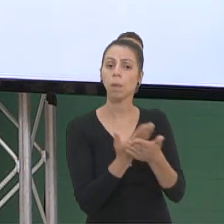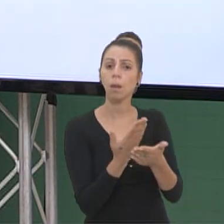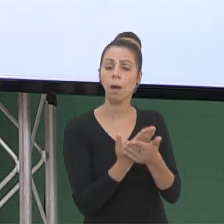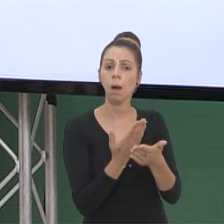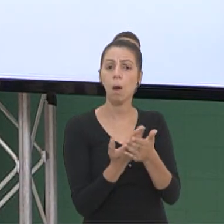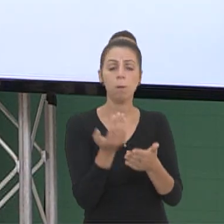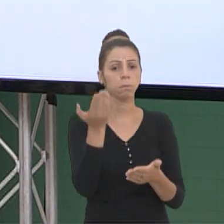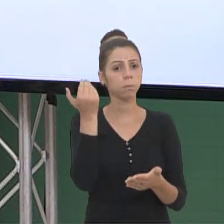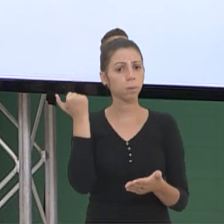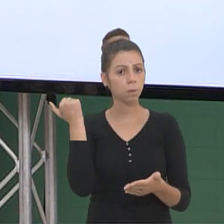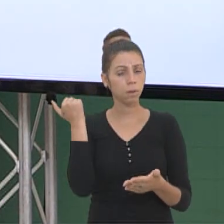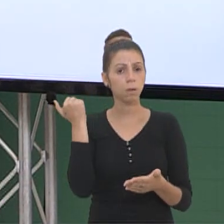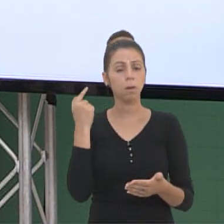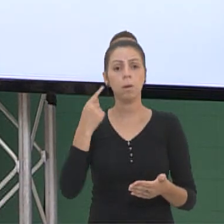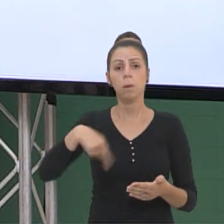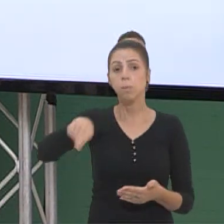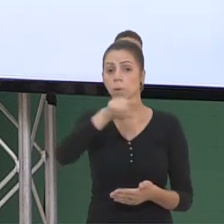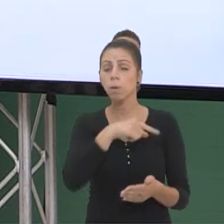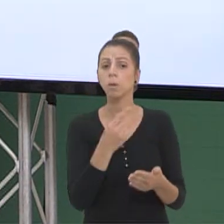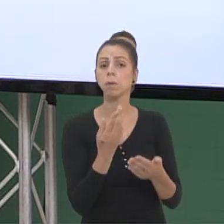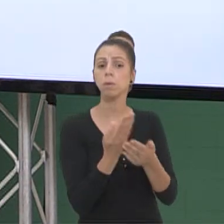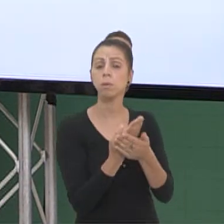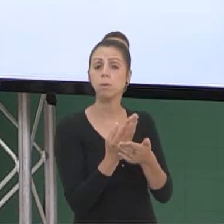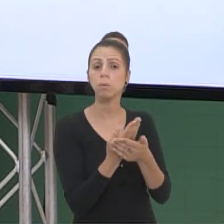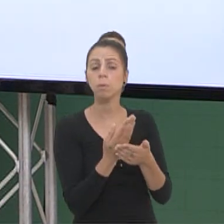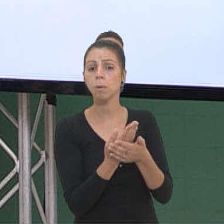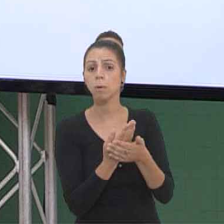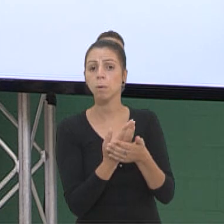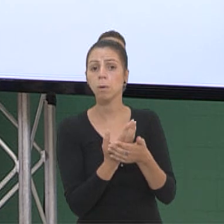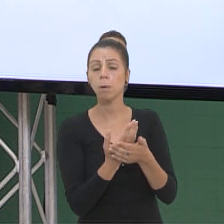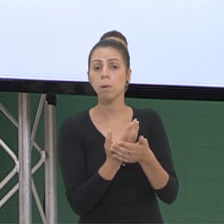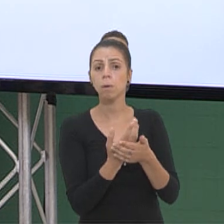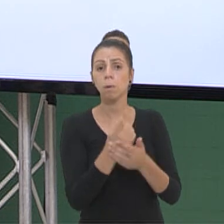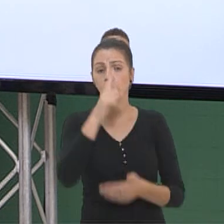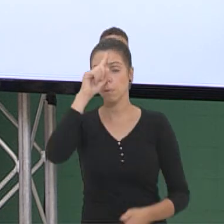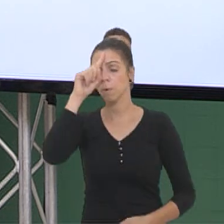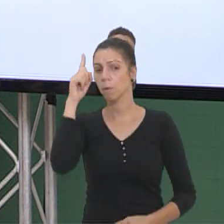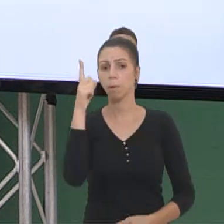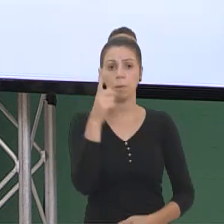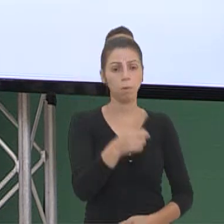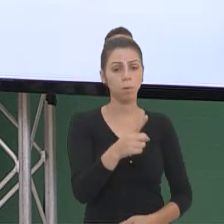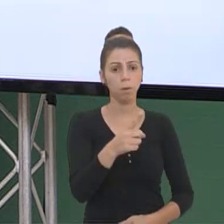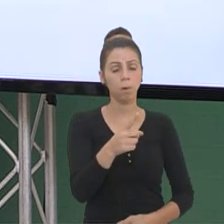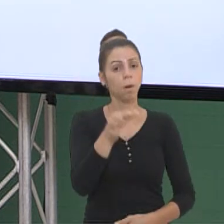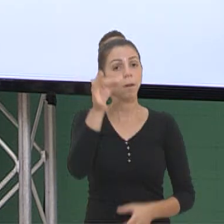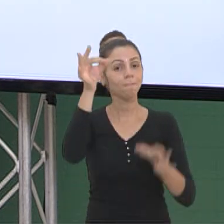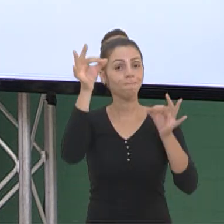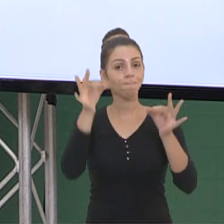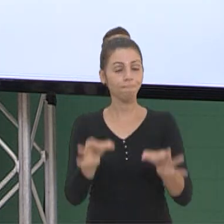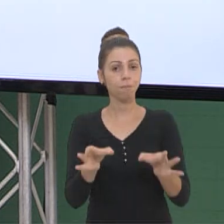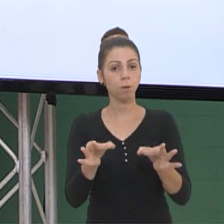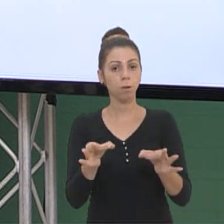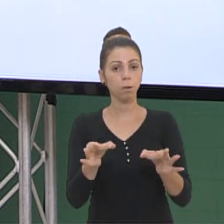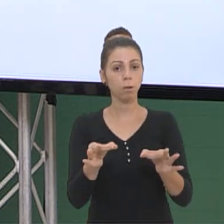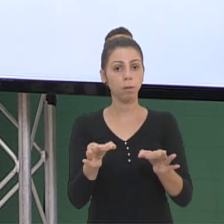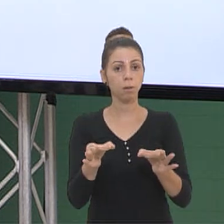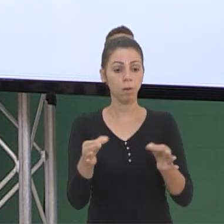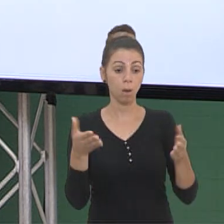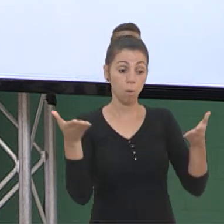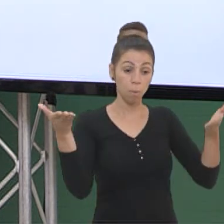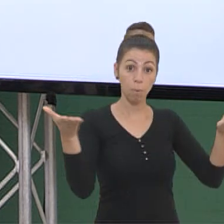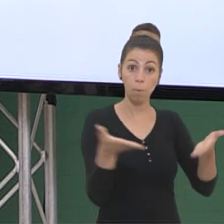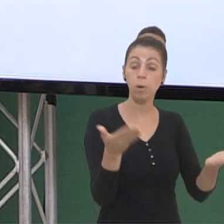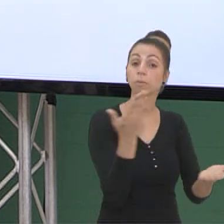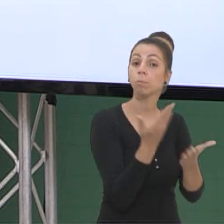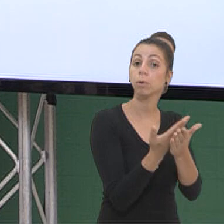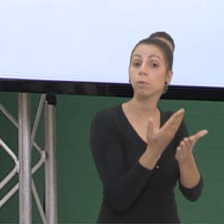aula passada, nós estudamos o modo imperativo afirmativo e hoje vamos